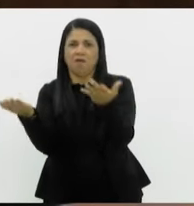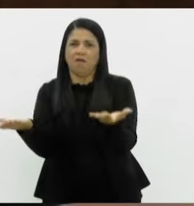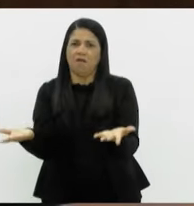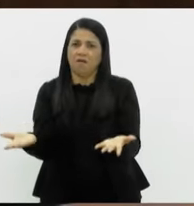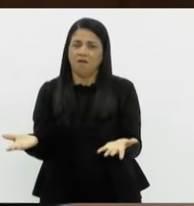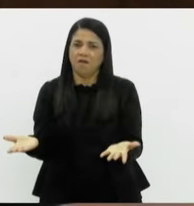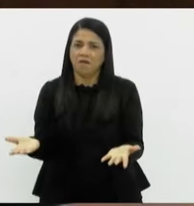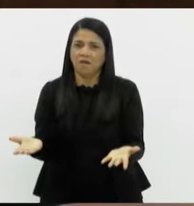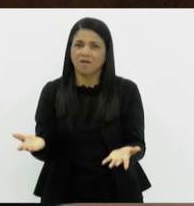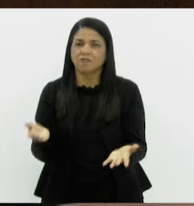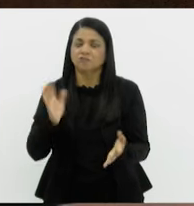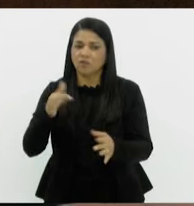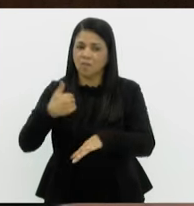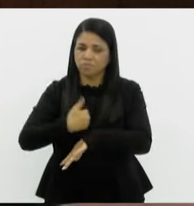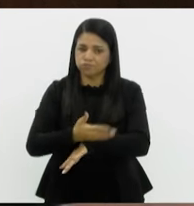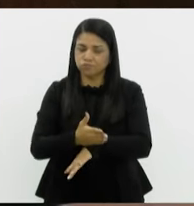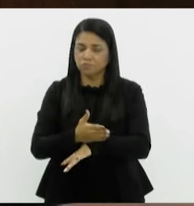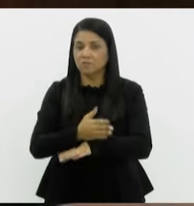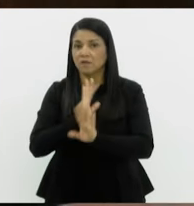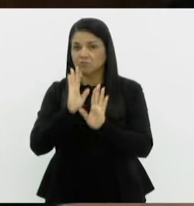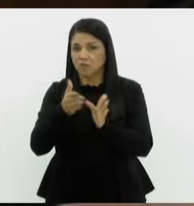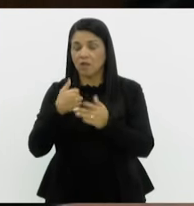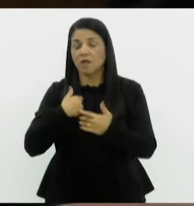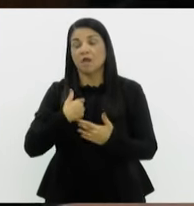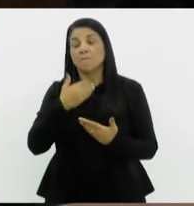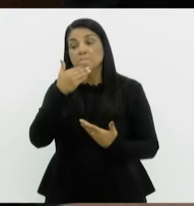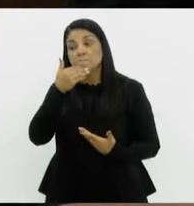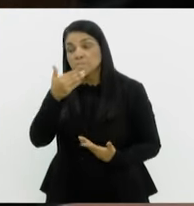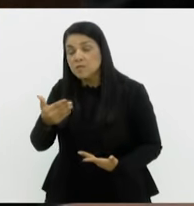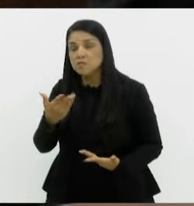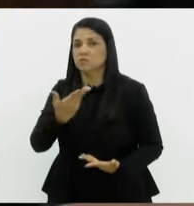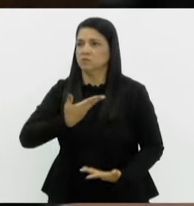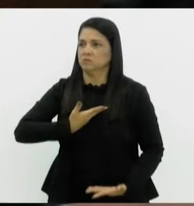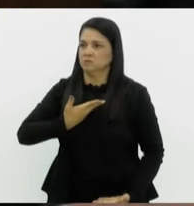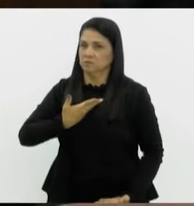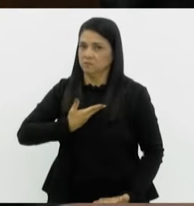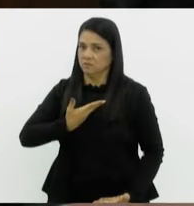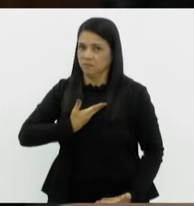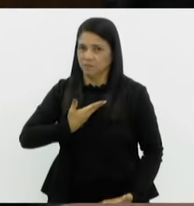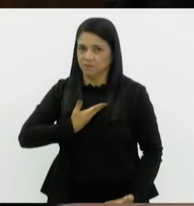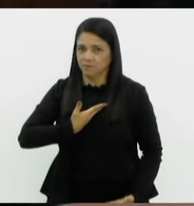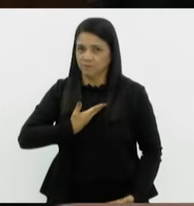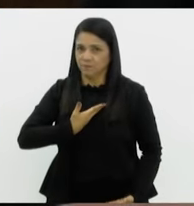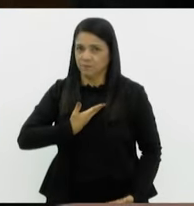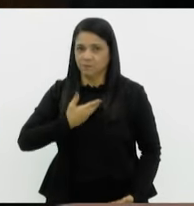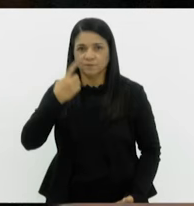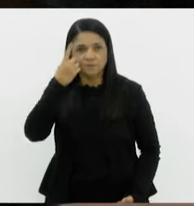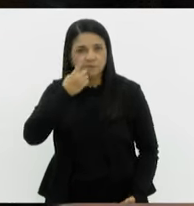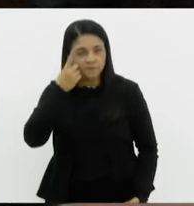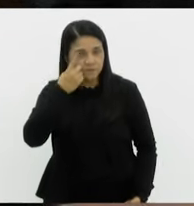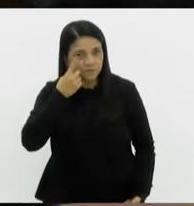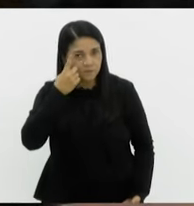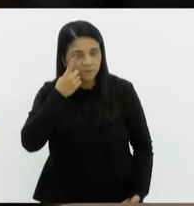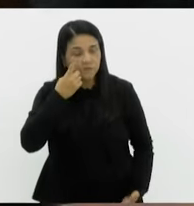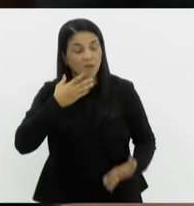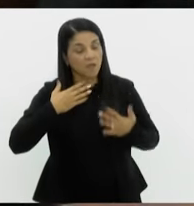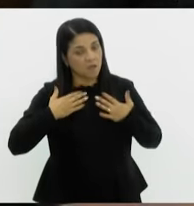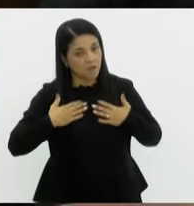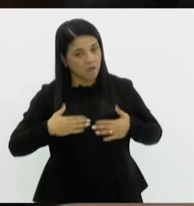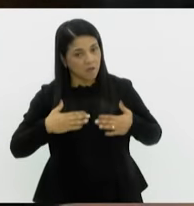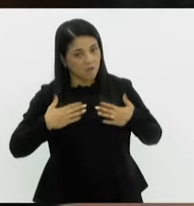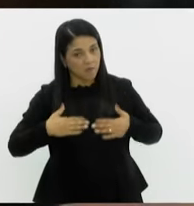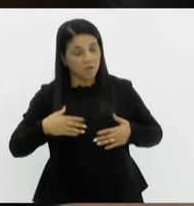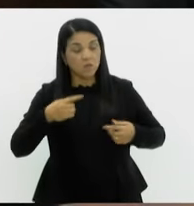Já até passei do tempo do pela ordem. Pedi aos colegas que venhamos ter os ânimos acalmados e fazer